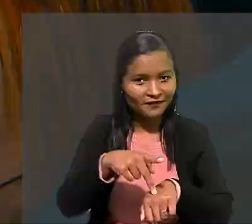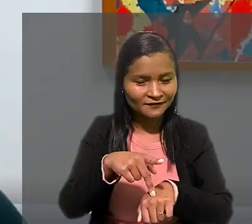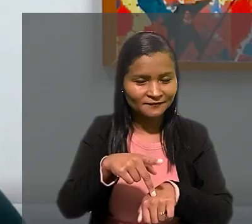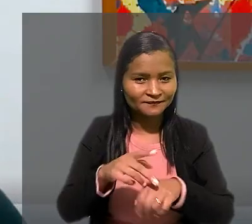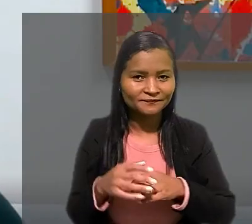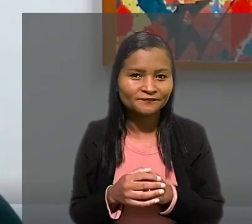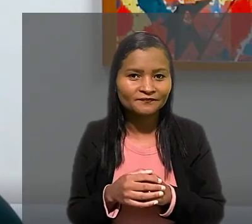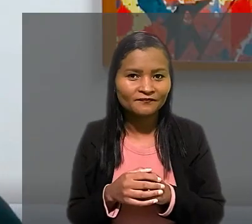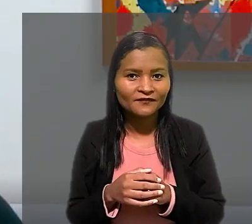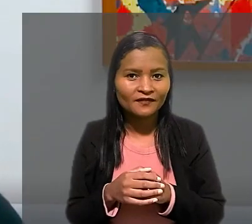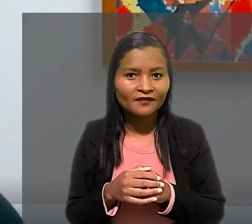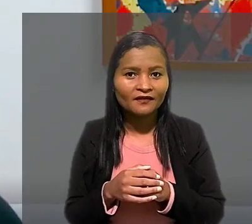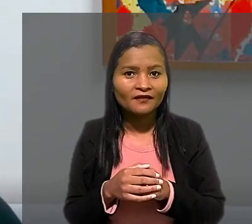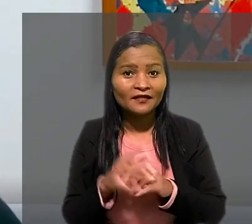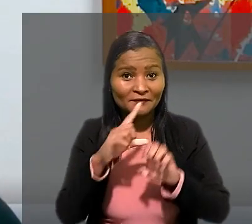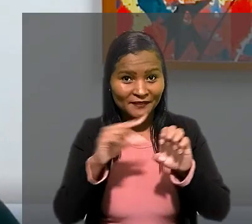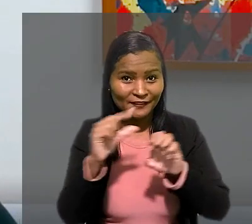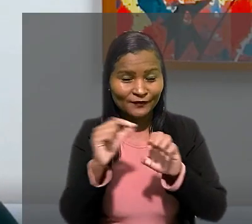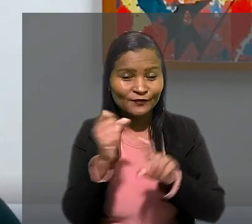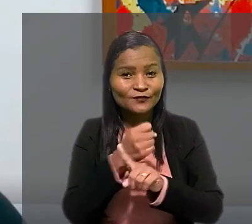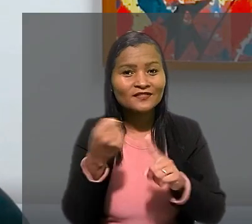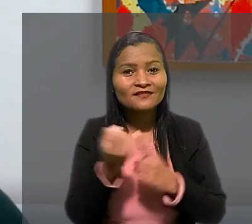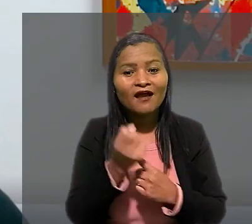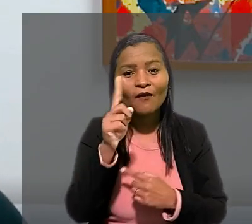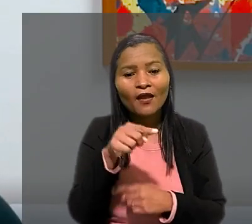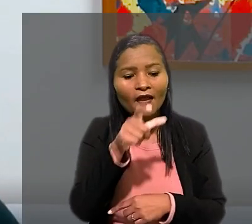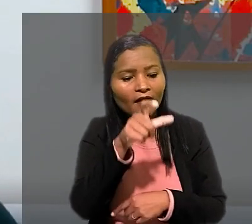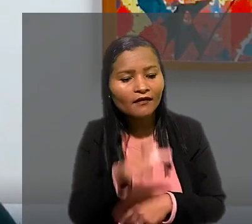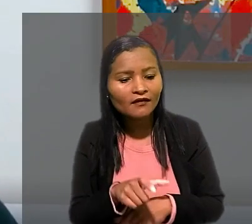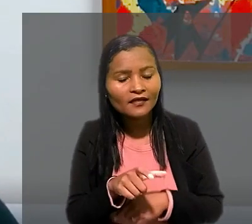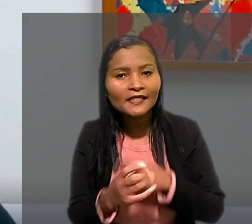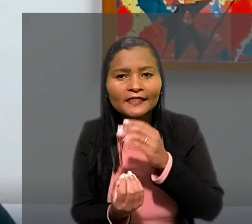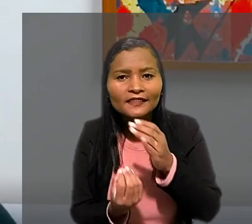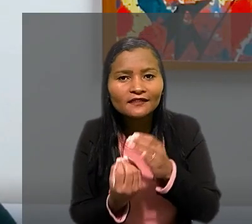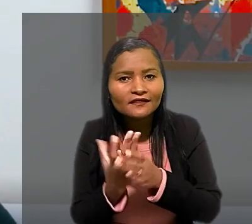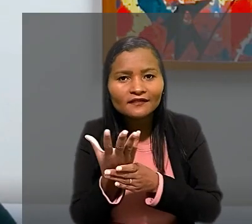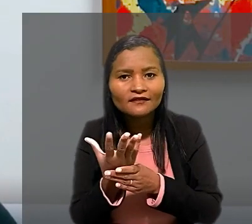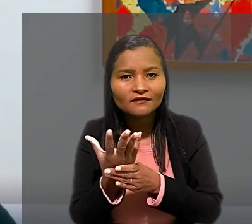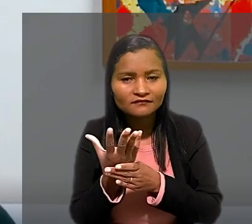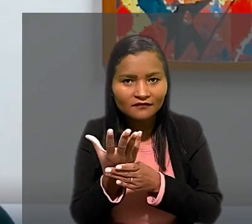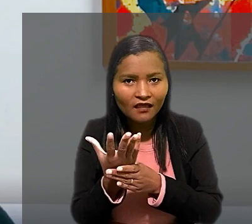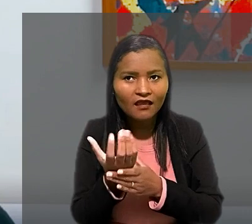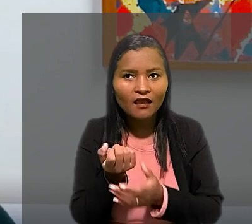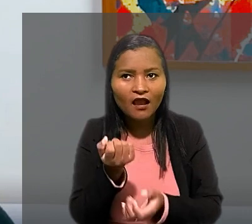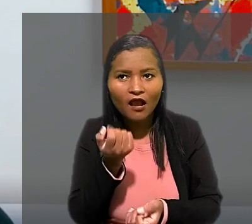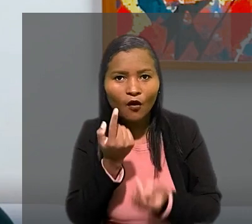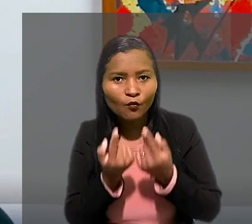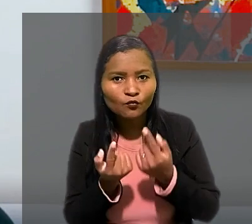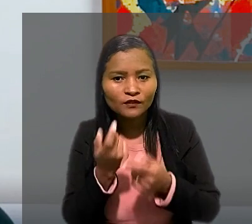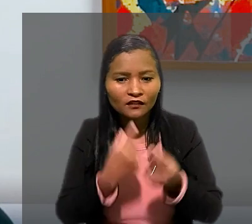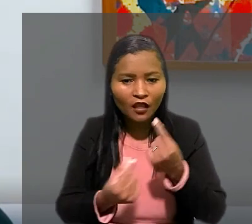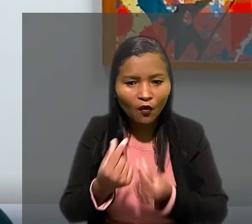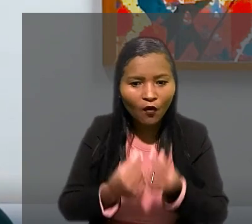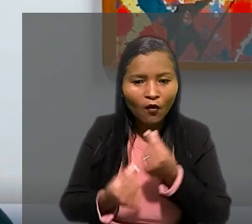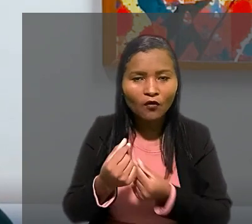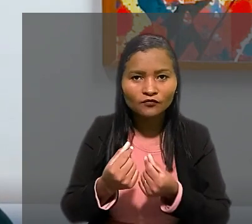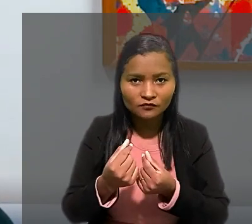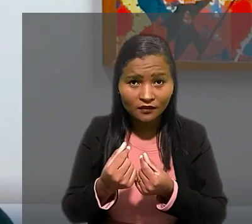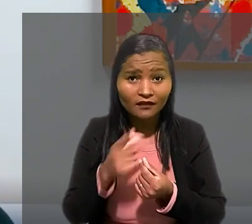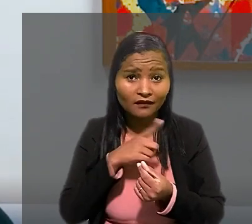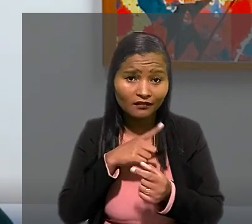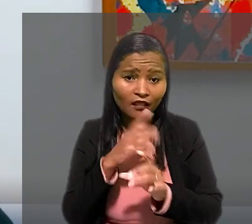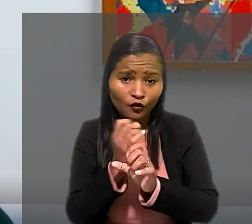país. O empreendedor social é aquele indivíduo que cria um empreendimento, podendo ser esse empreendimento com